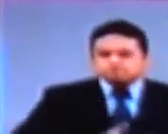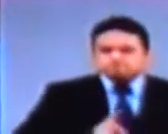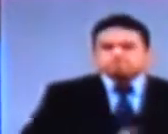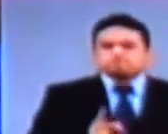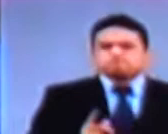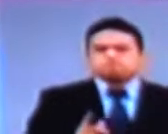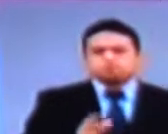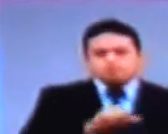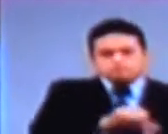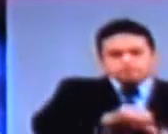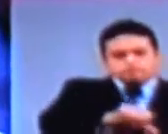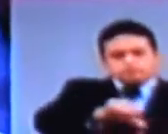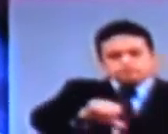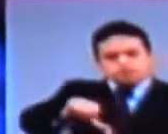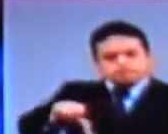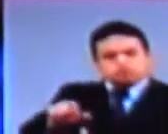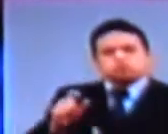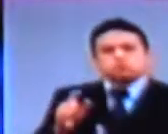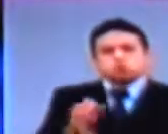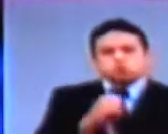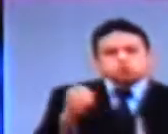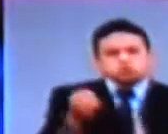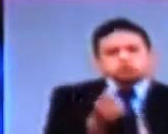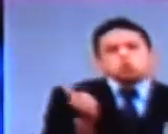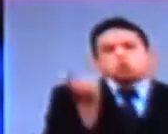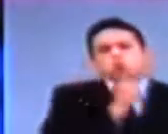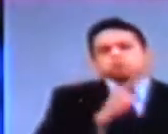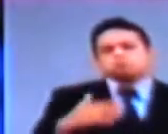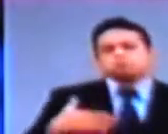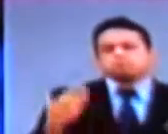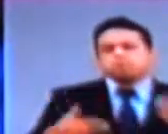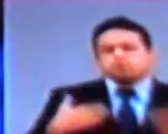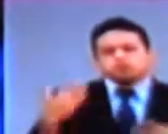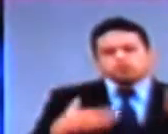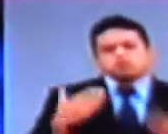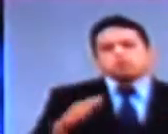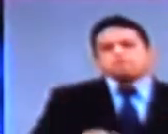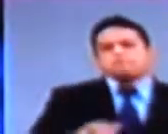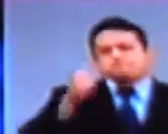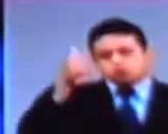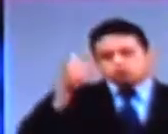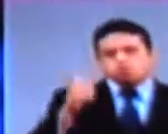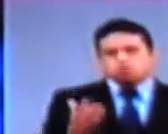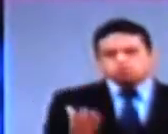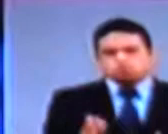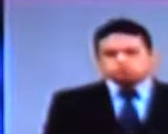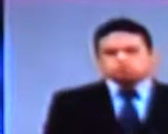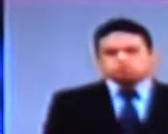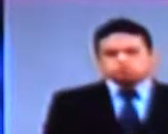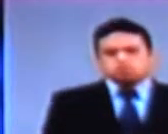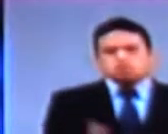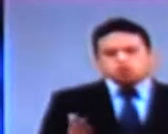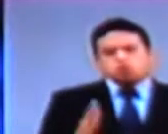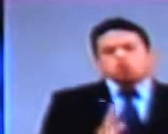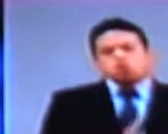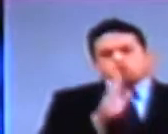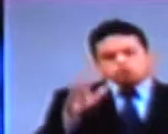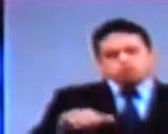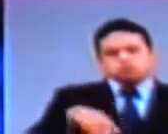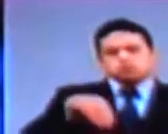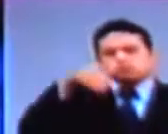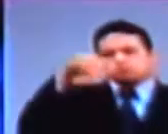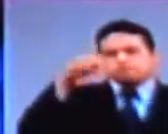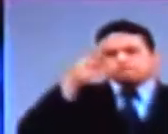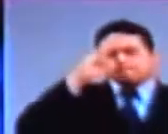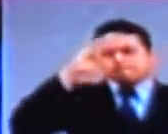verdadeira, que nós vamos conseguir uma felicidade melhor no poder material. Agora vamos para o espiritual, que é o principal. E